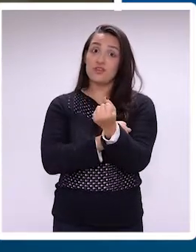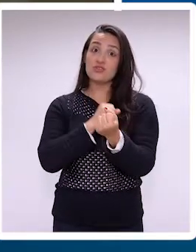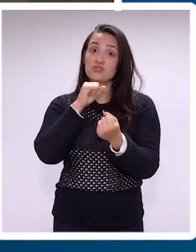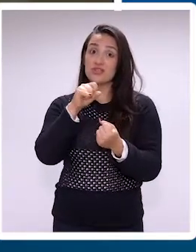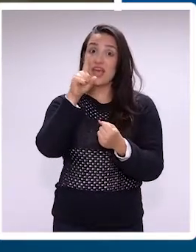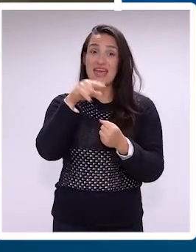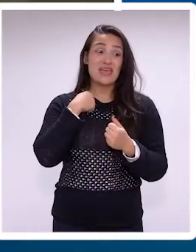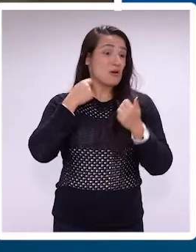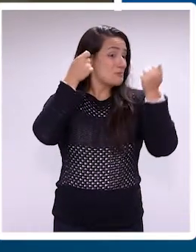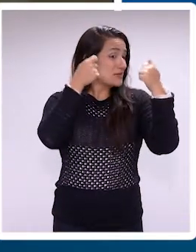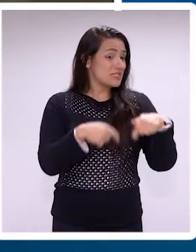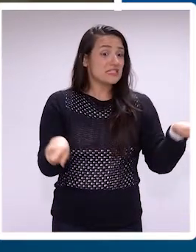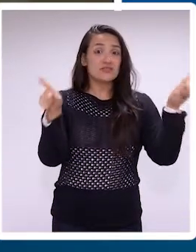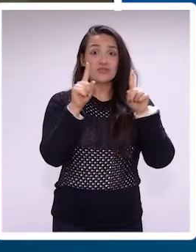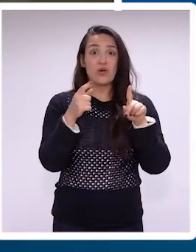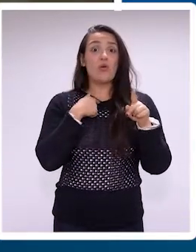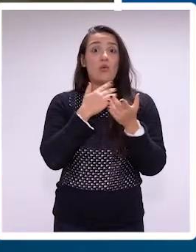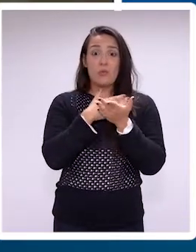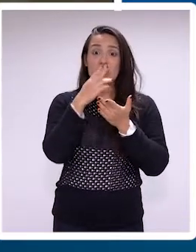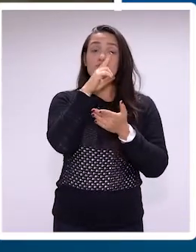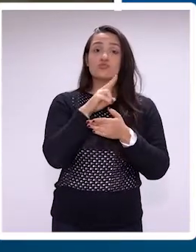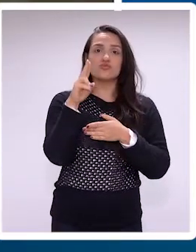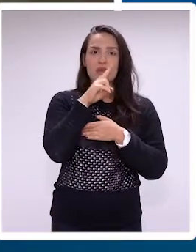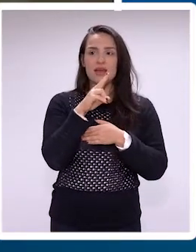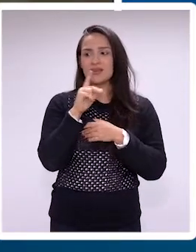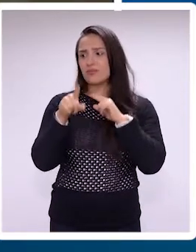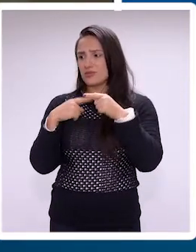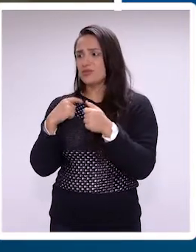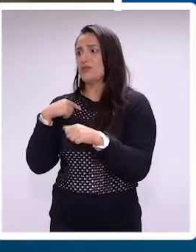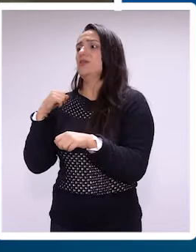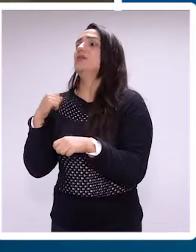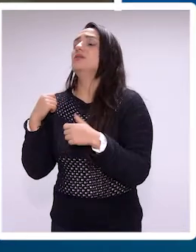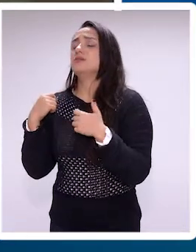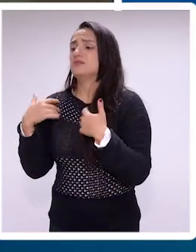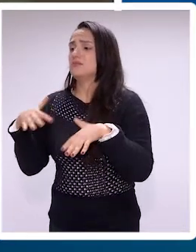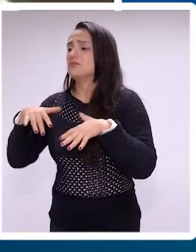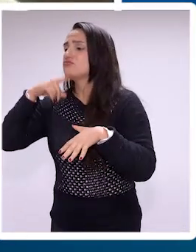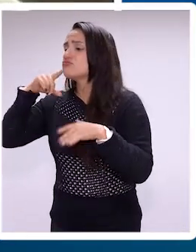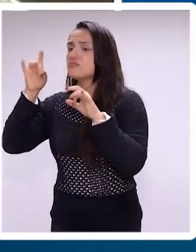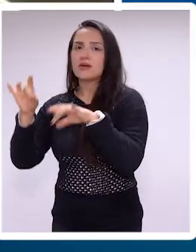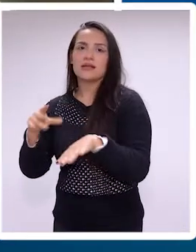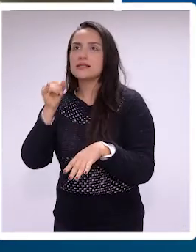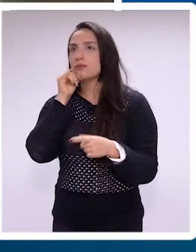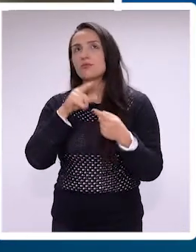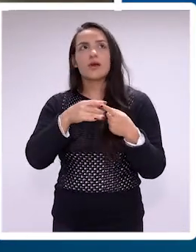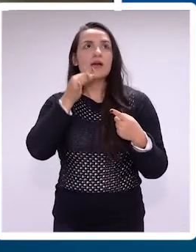deixar. Então, o café, a bebida alcoólica,